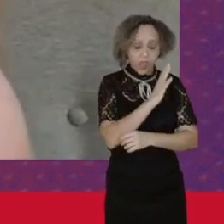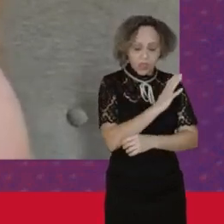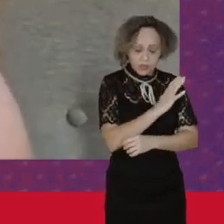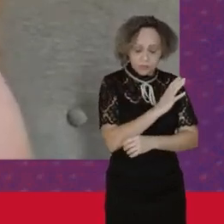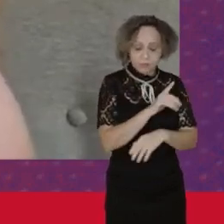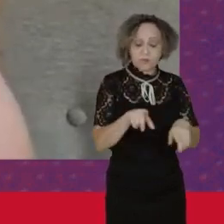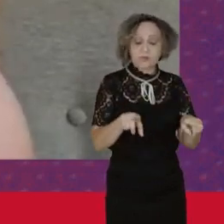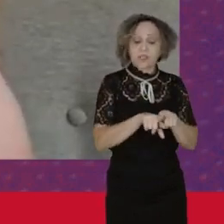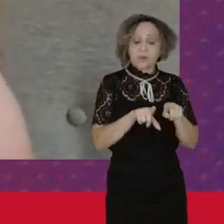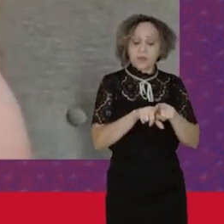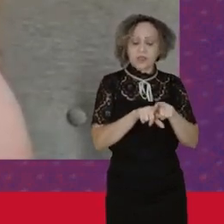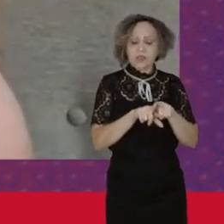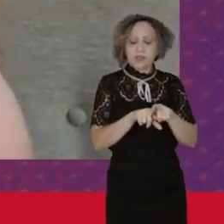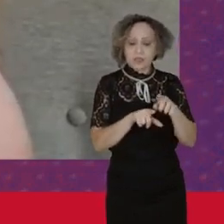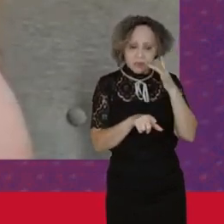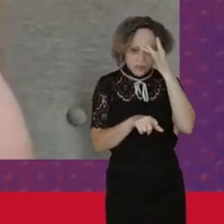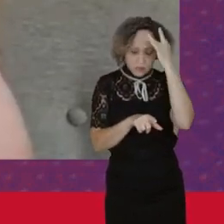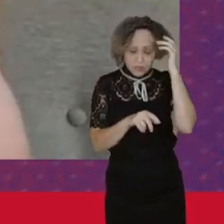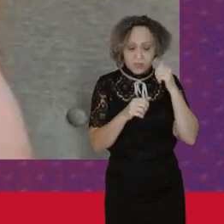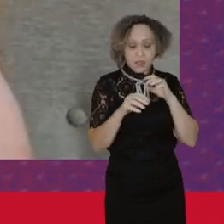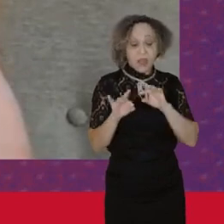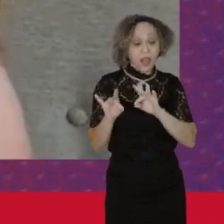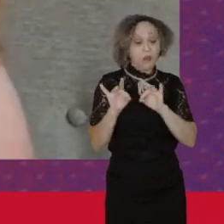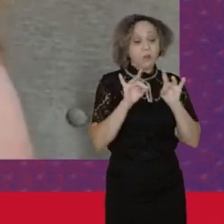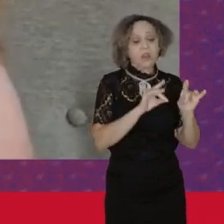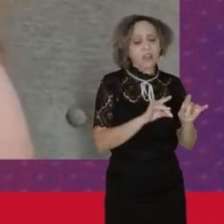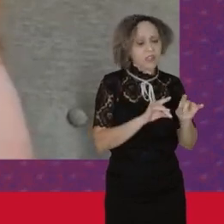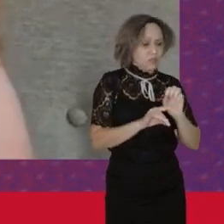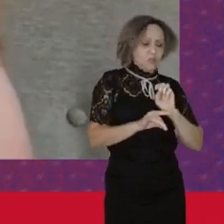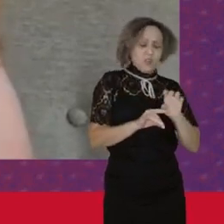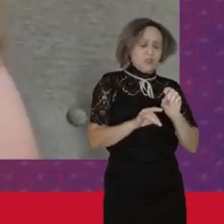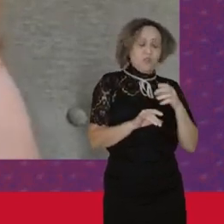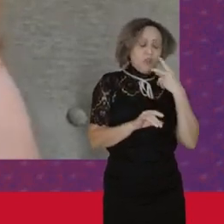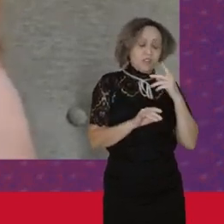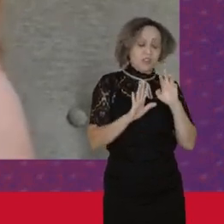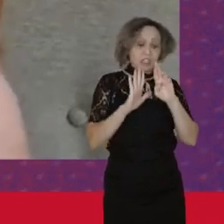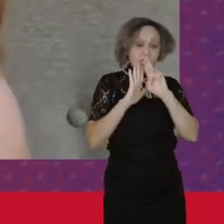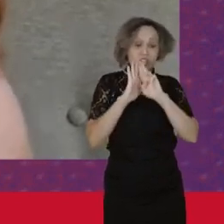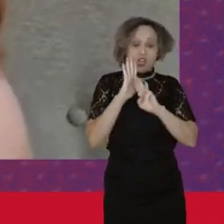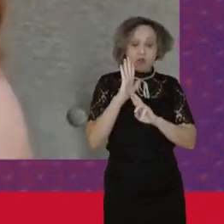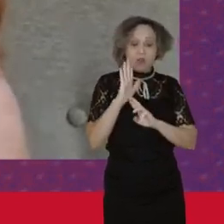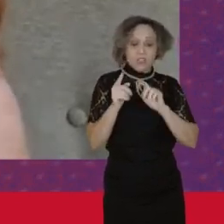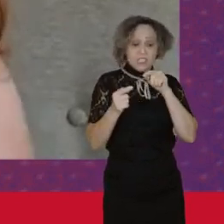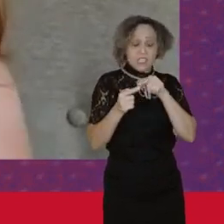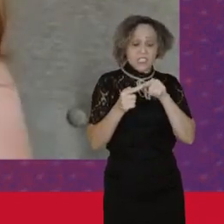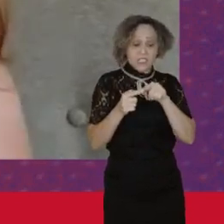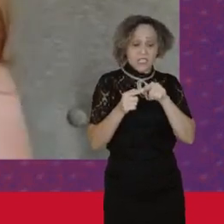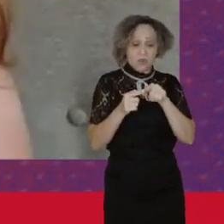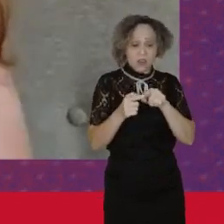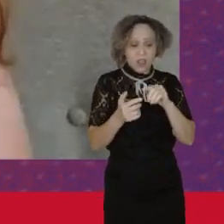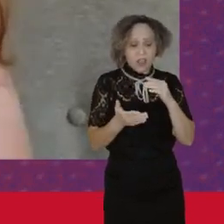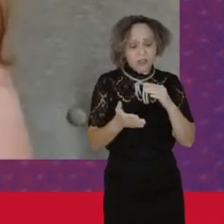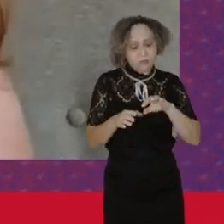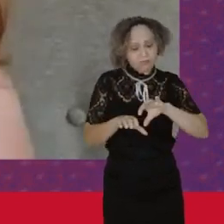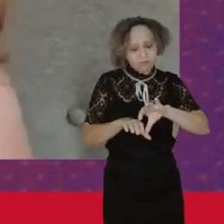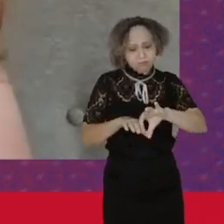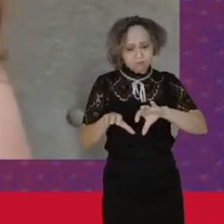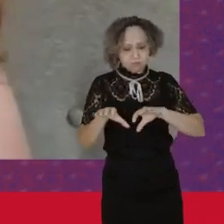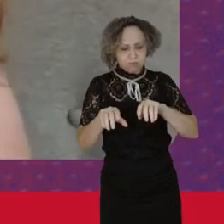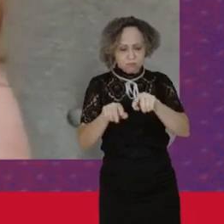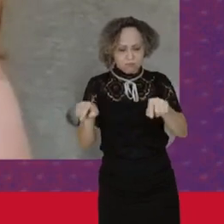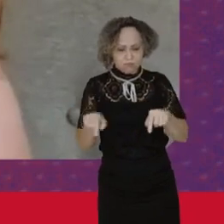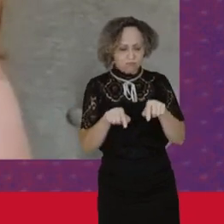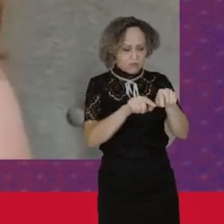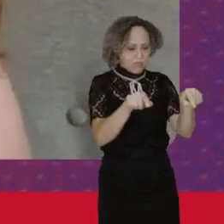estar acompanhado, né? Então, a gente está falando não só de regularização fundiária e de reforma agrária, mas que venha acompanhado com